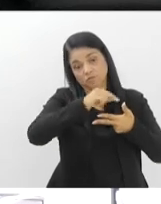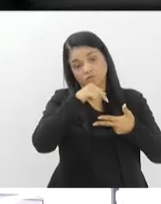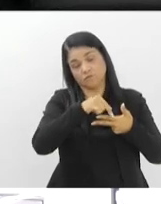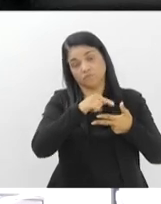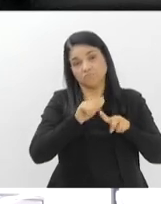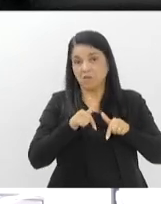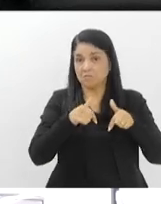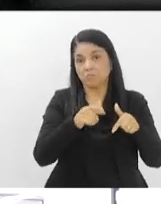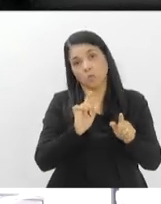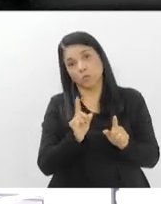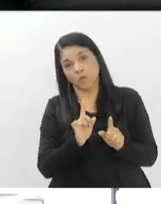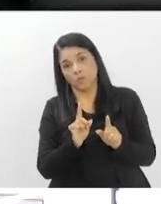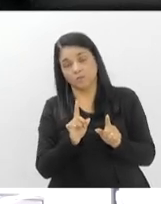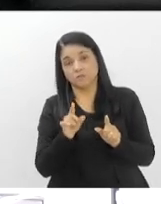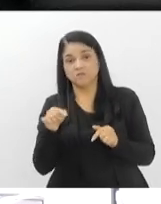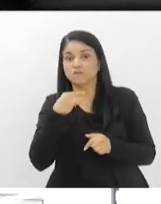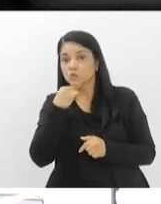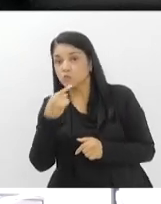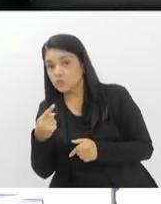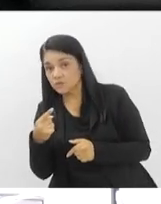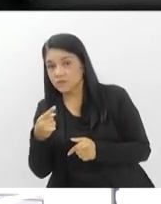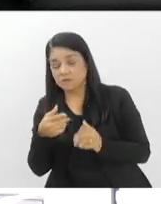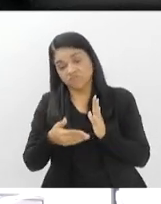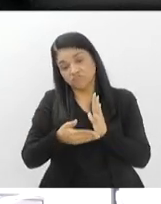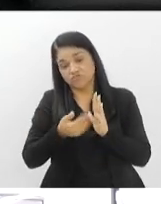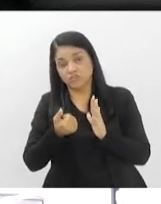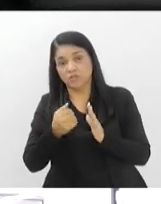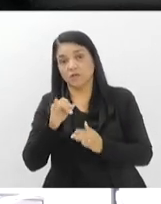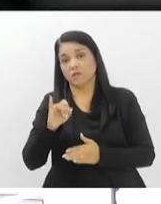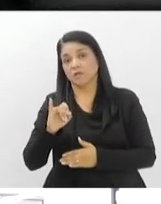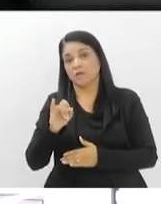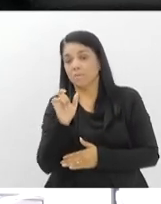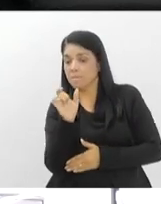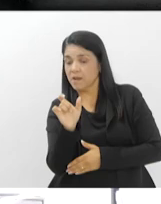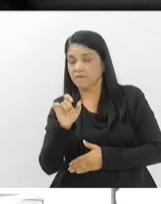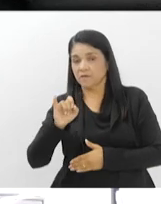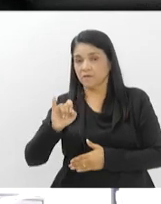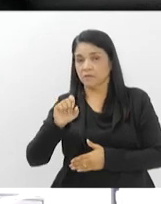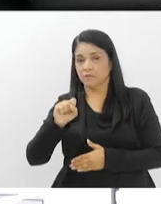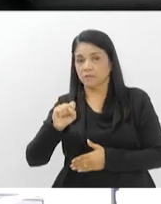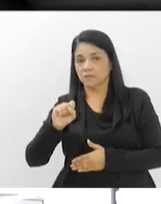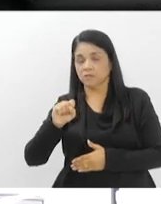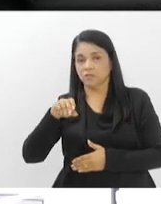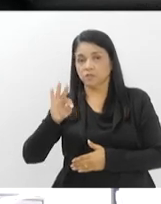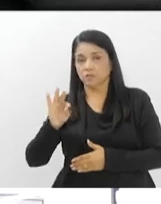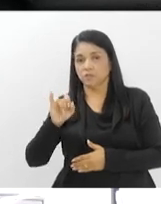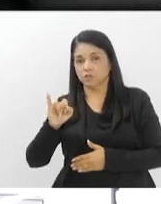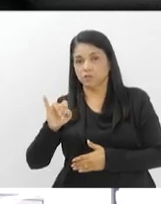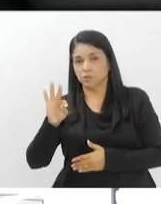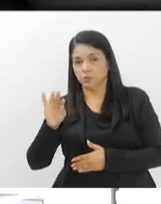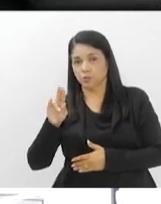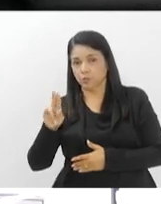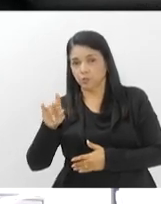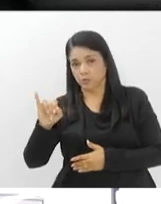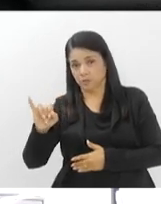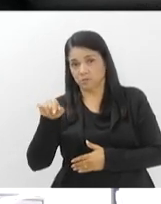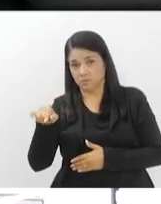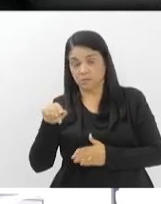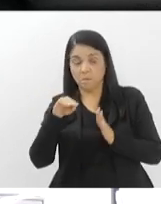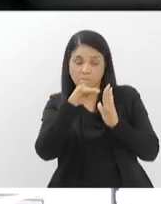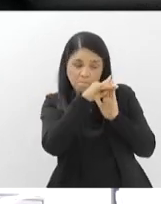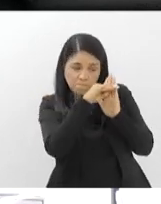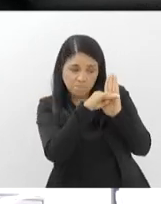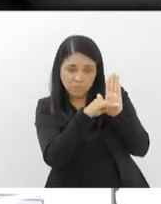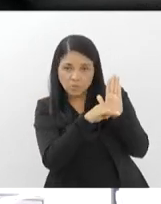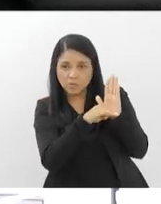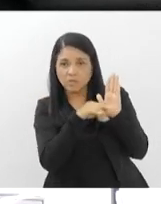dúvida, basta tirar a palavra institui. Né? Porque programa é, sabe,